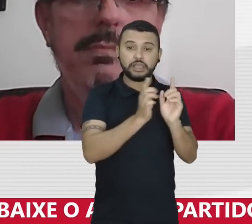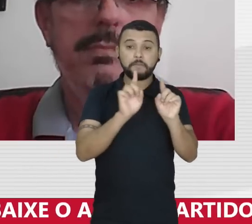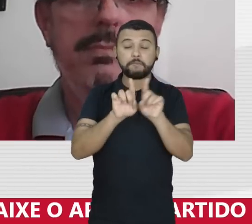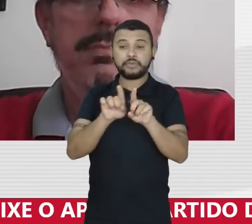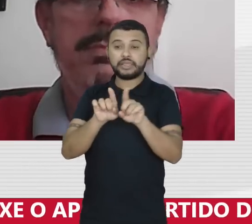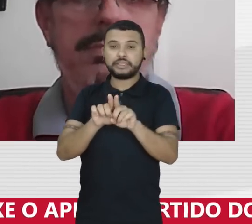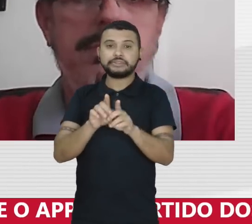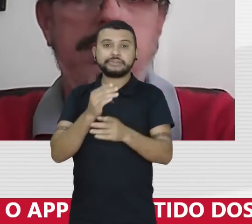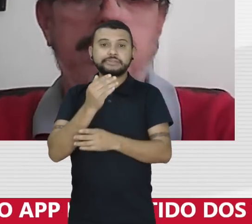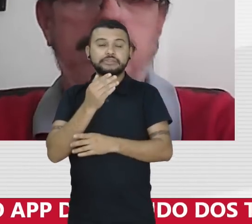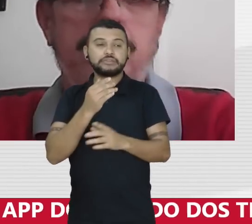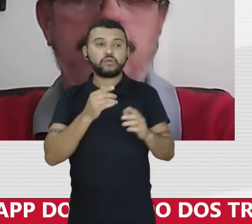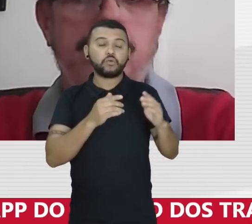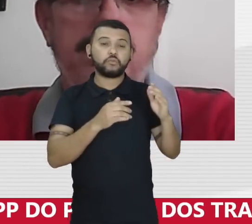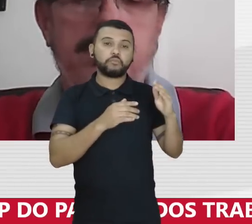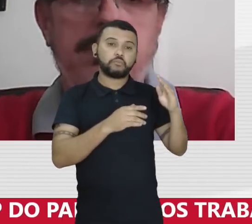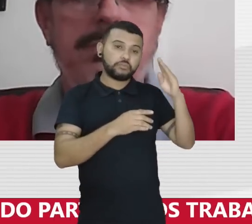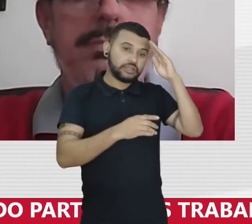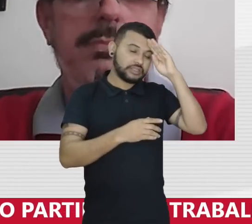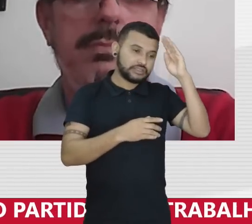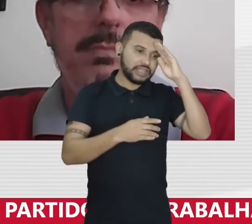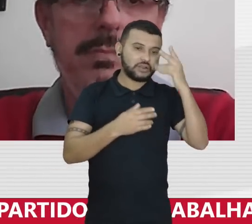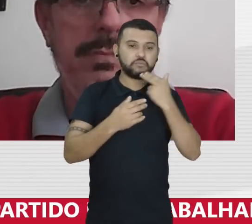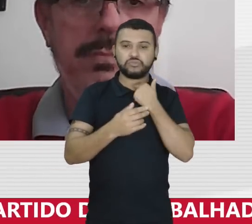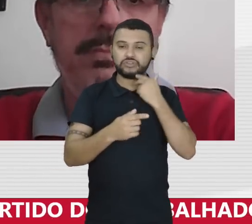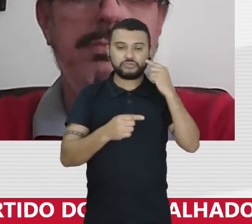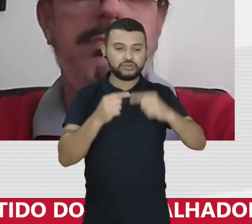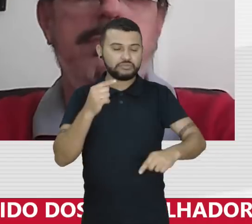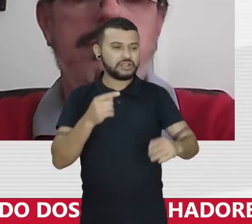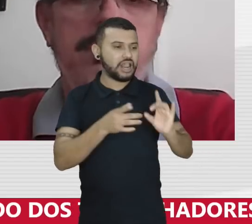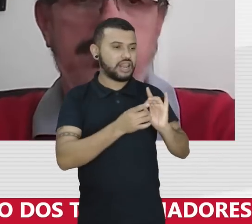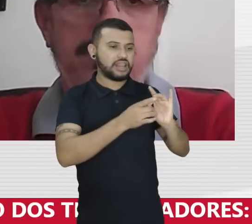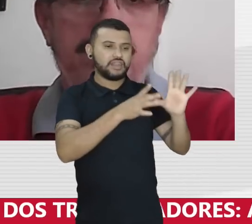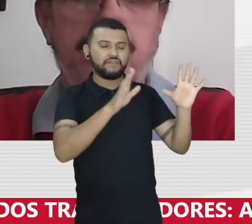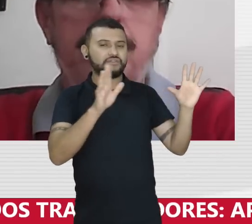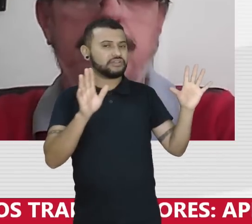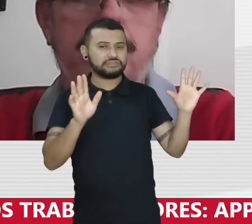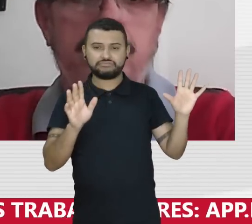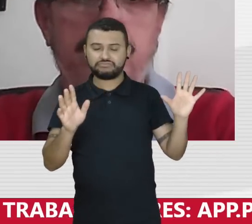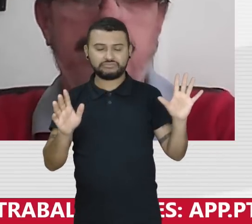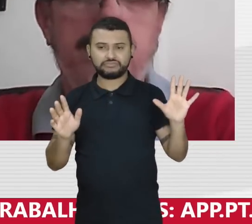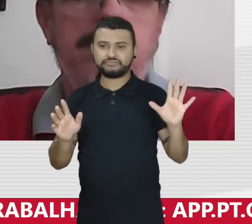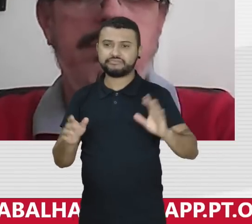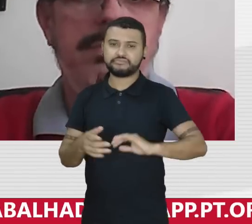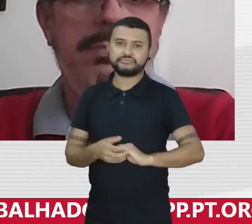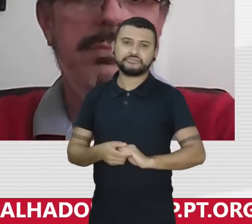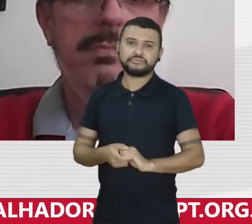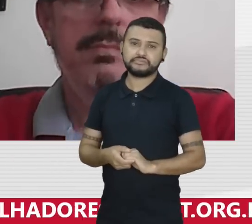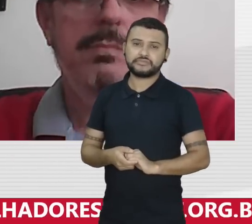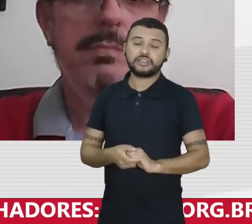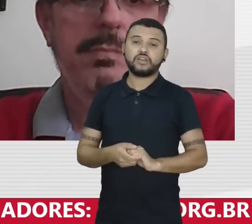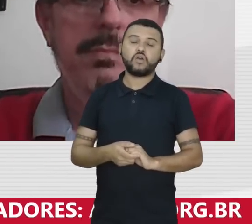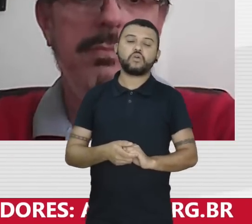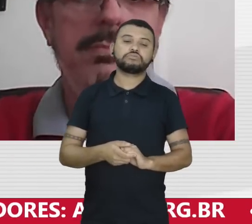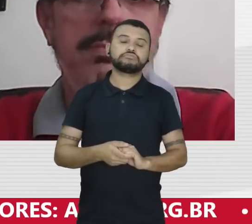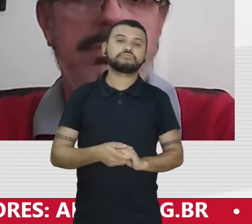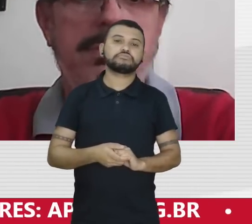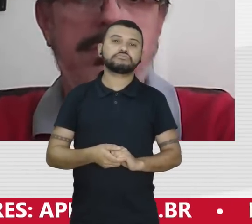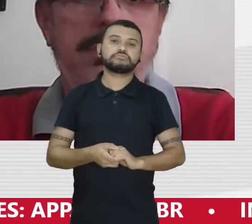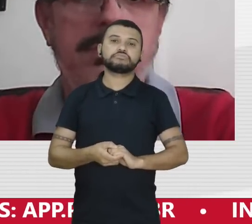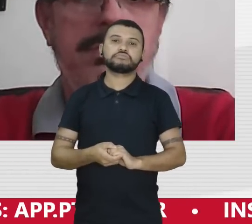de exercer funções incompatíveis, não tem problema, sem falar assim num ambiente assim